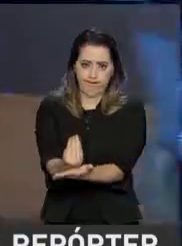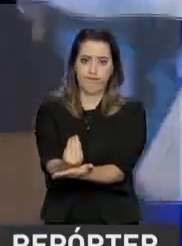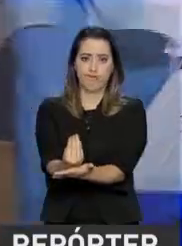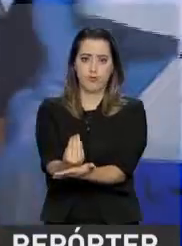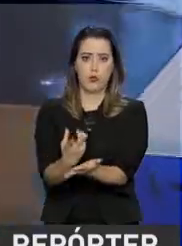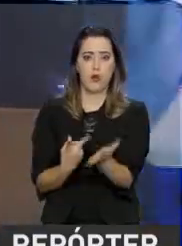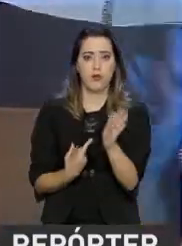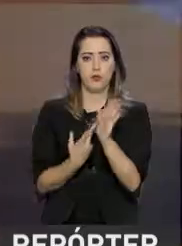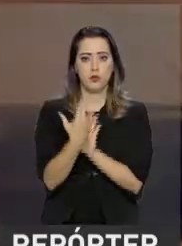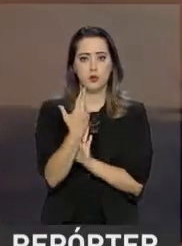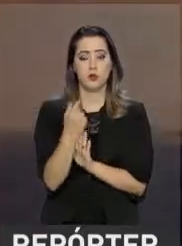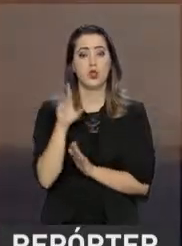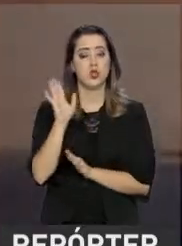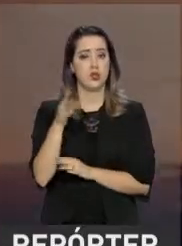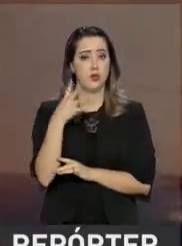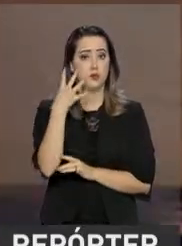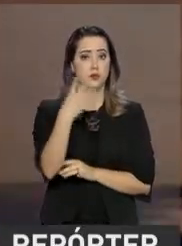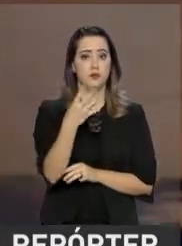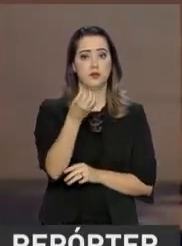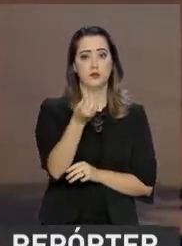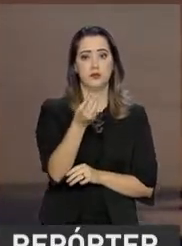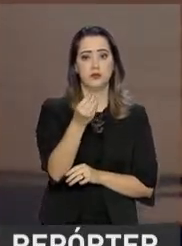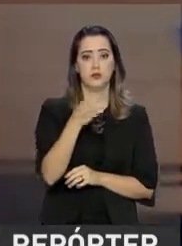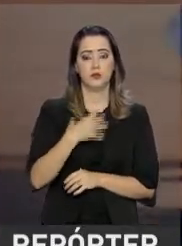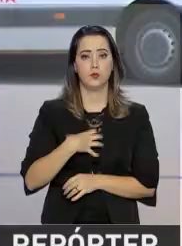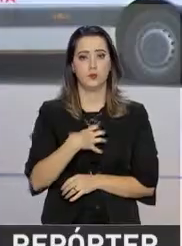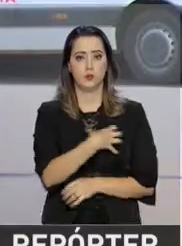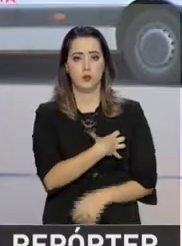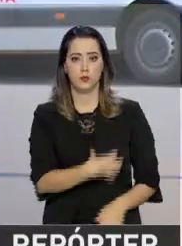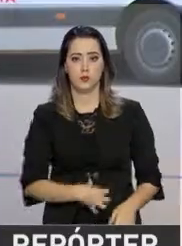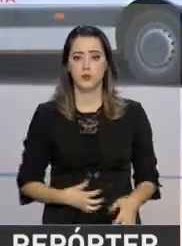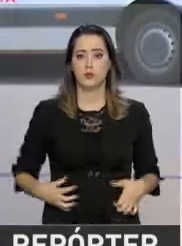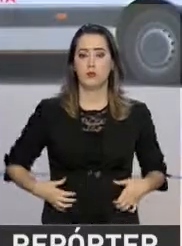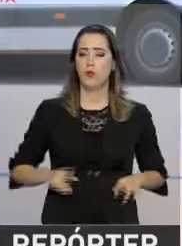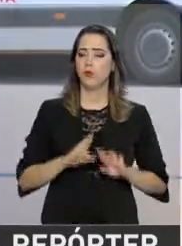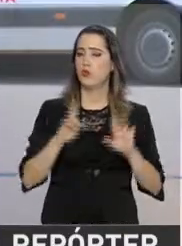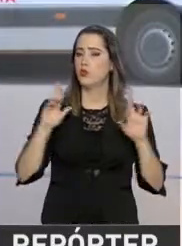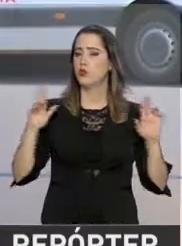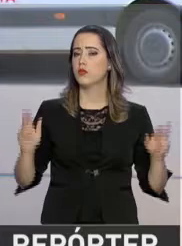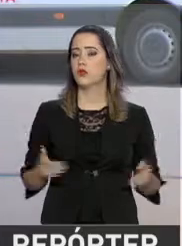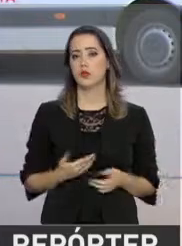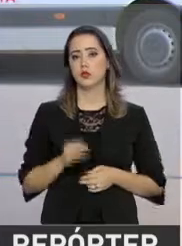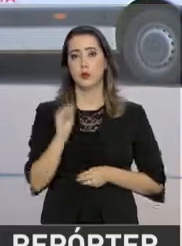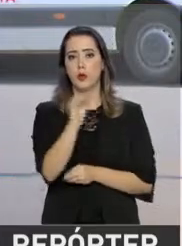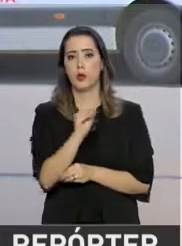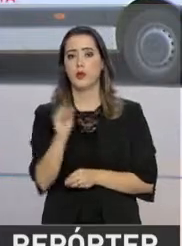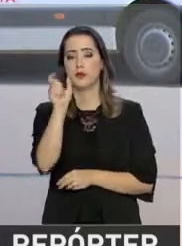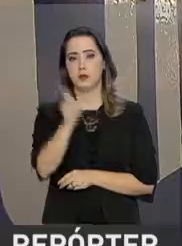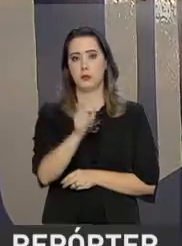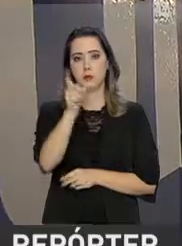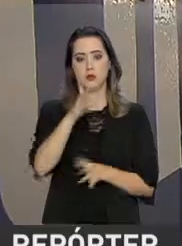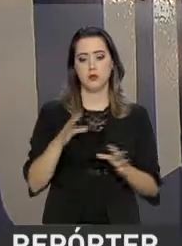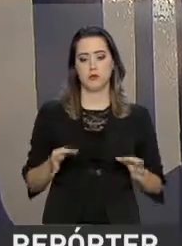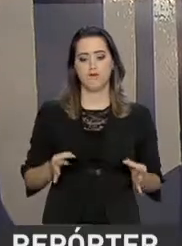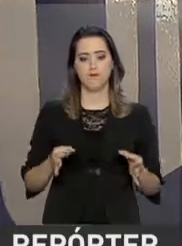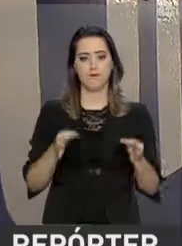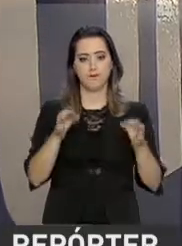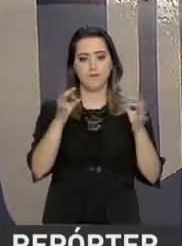foram transportados 460 órgãos. Para atender os pacientes com câncer, o Ministério da Saúde